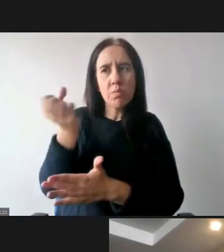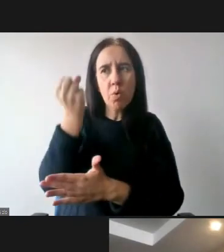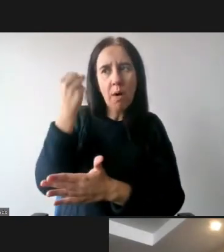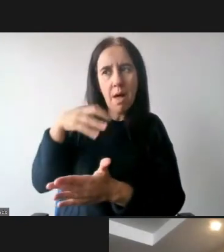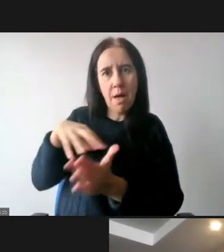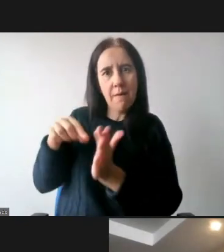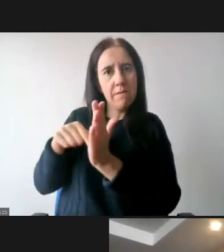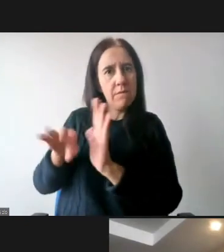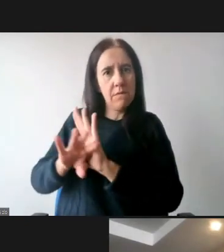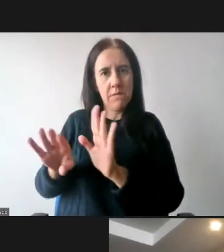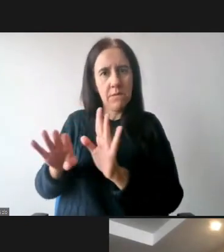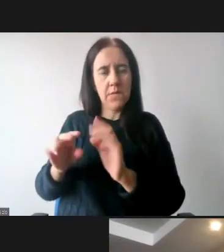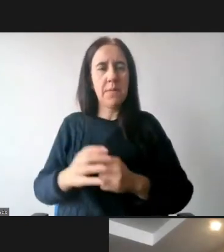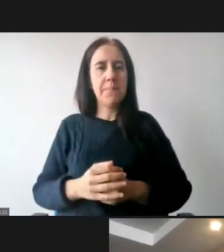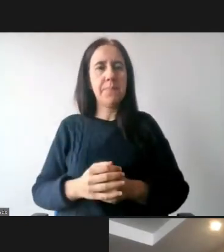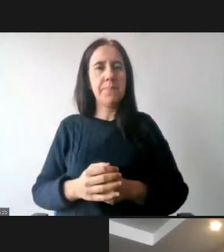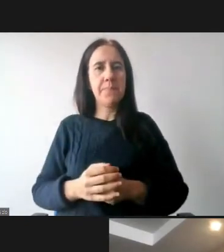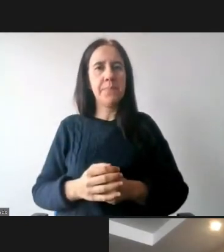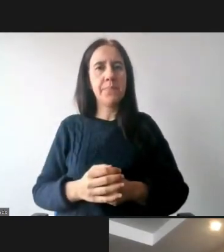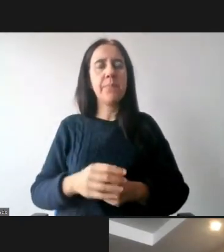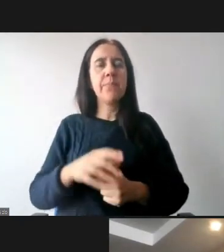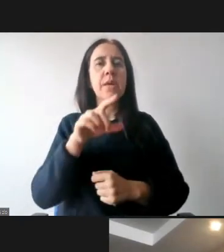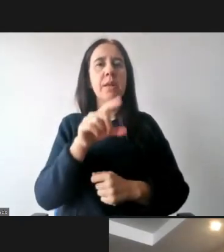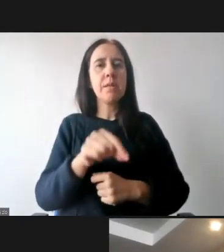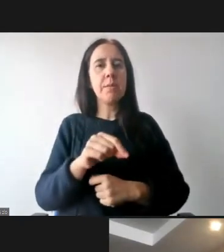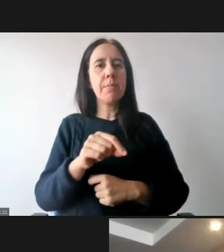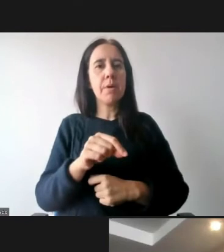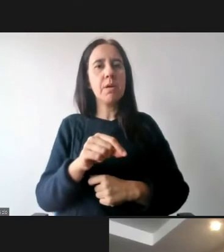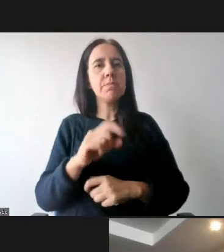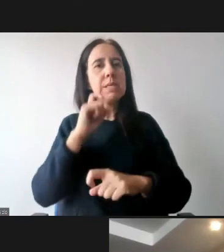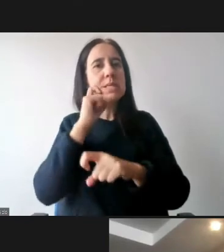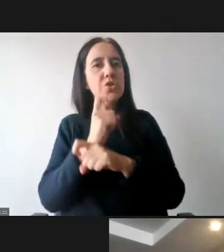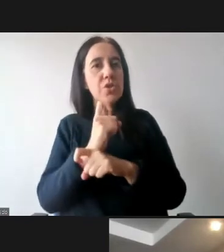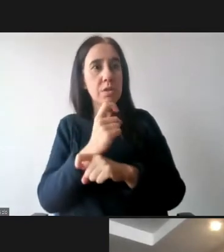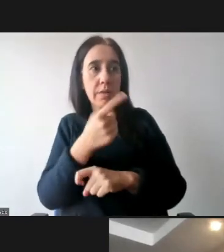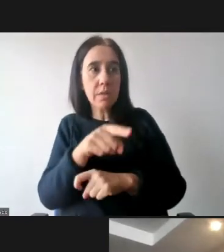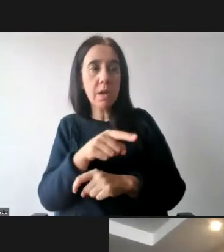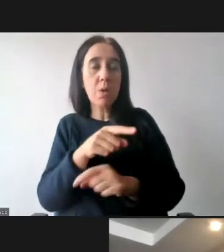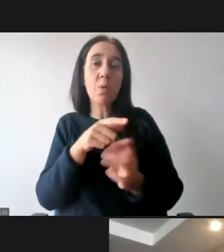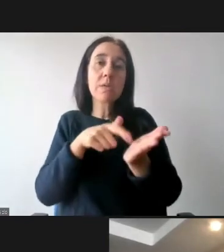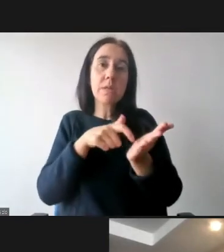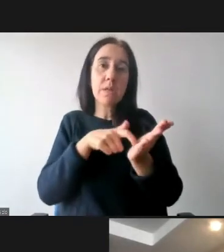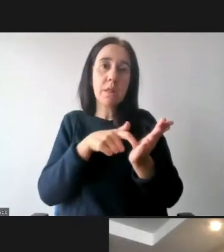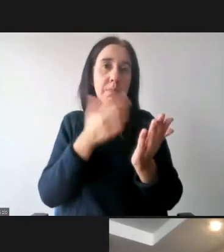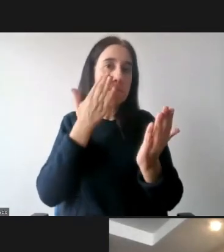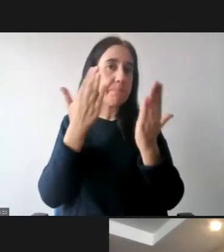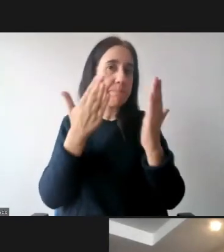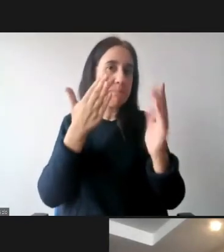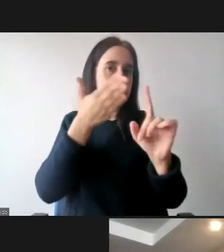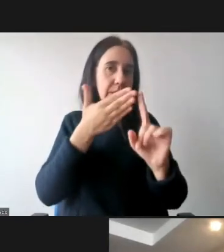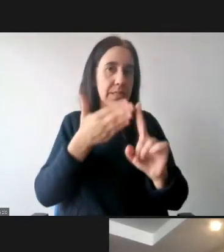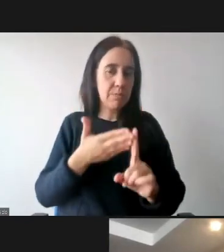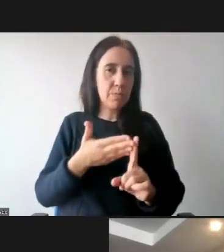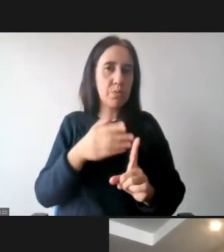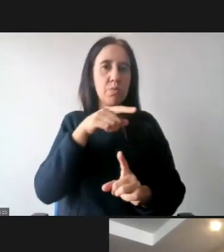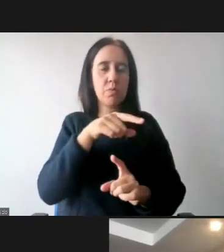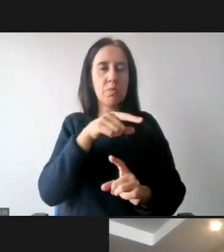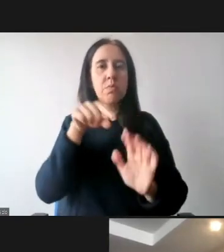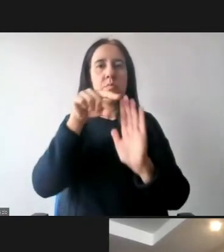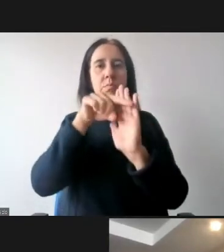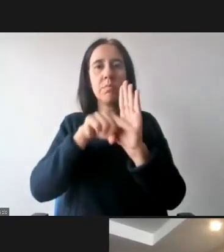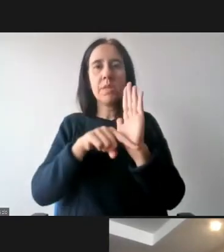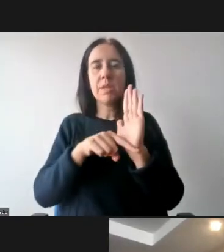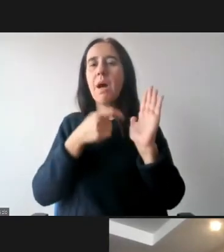invocada. O princípio da exigibilidade ou da necessidade, nos termos do qual a medida deve-se